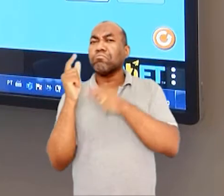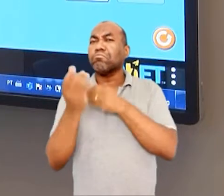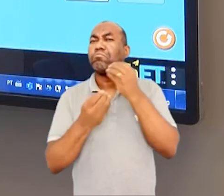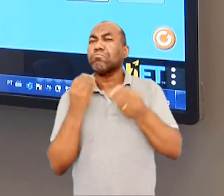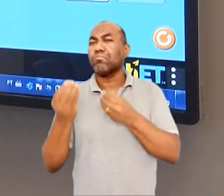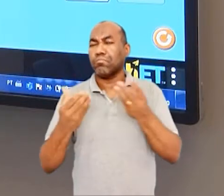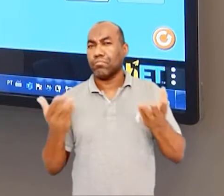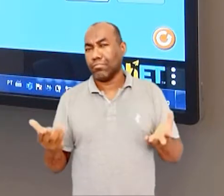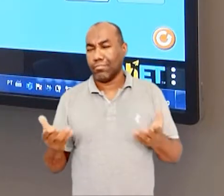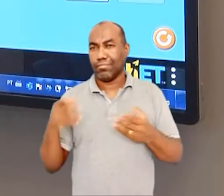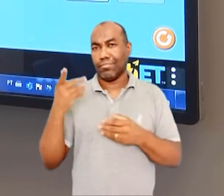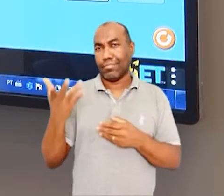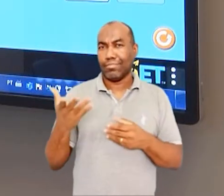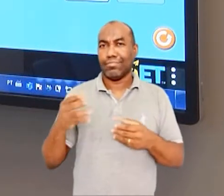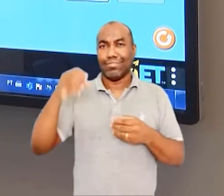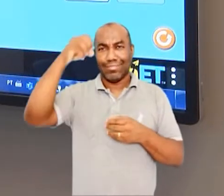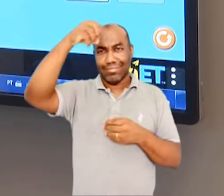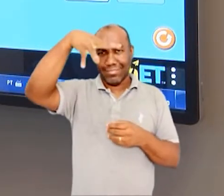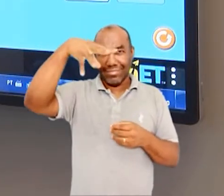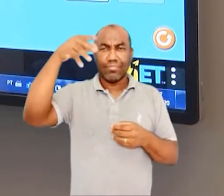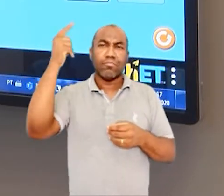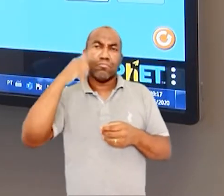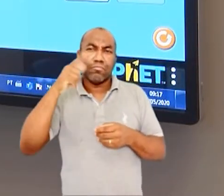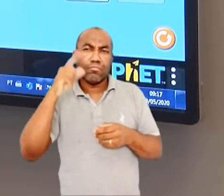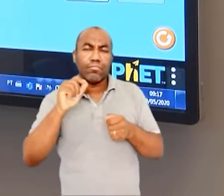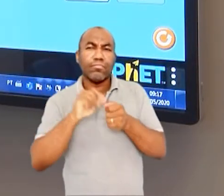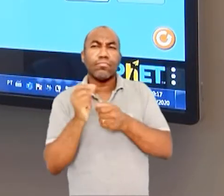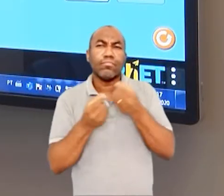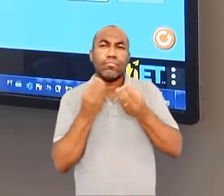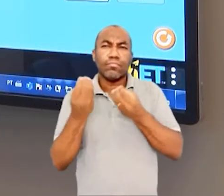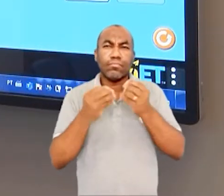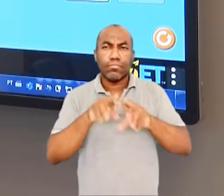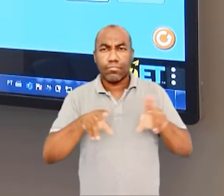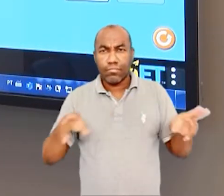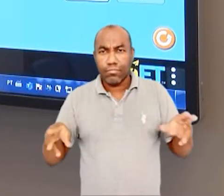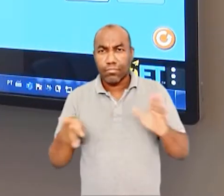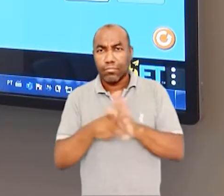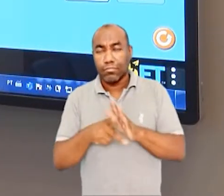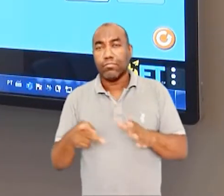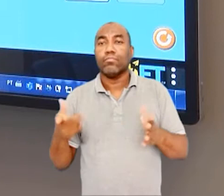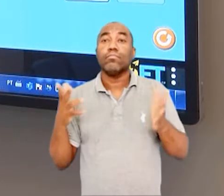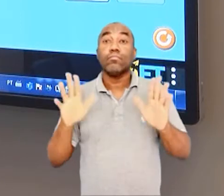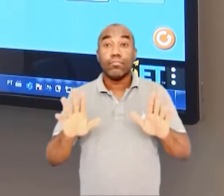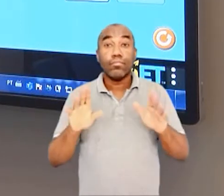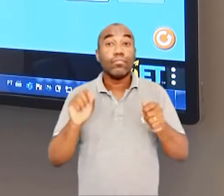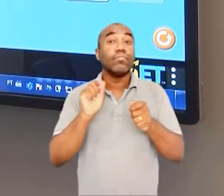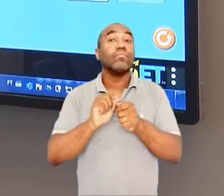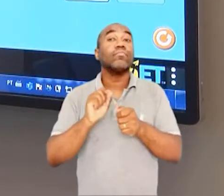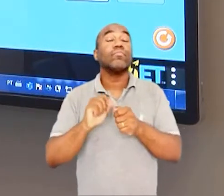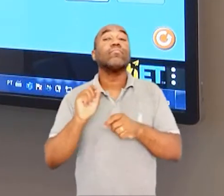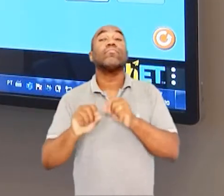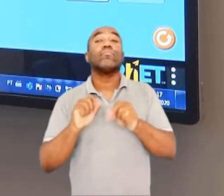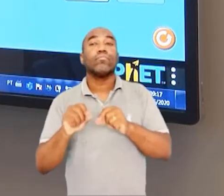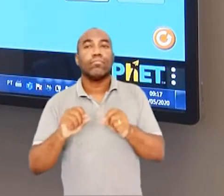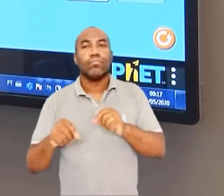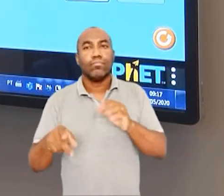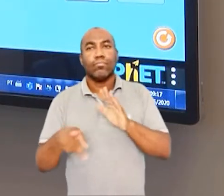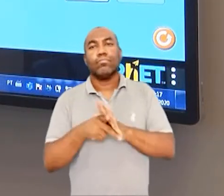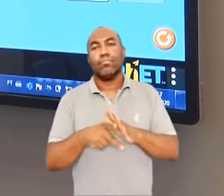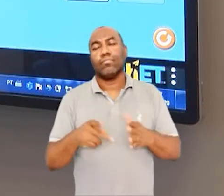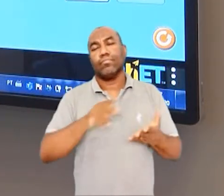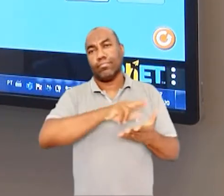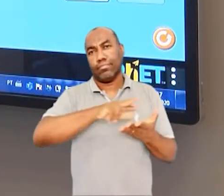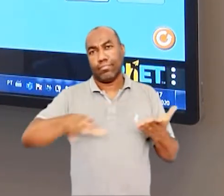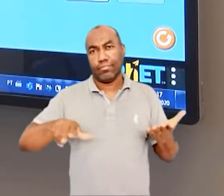fazer essa lâmpada emitir mais luminosidade, sabendo que existe aqui um